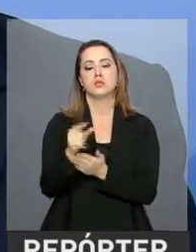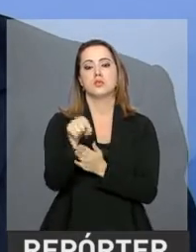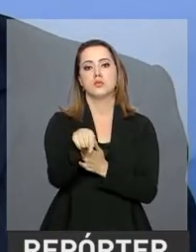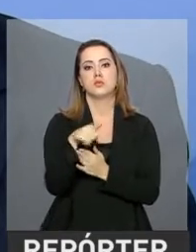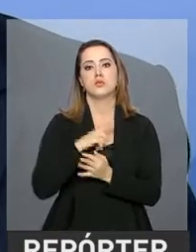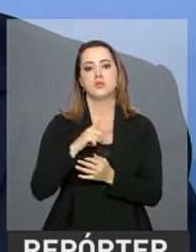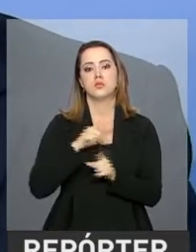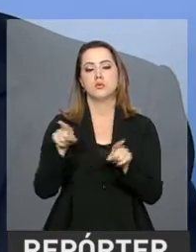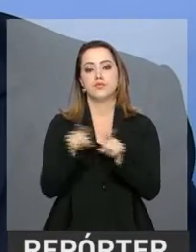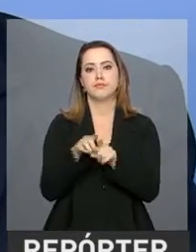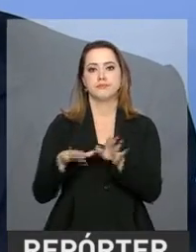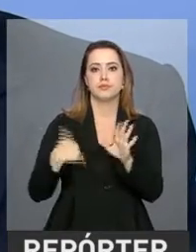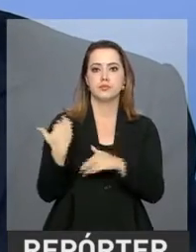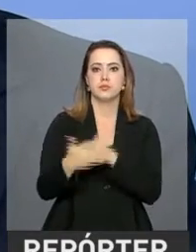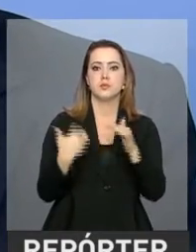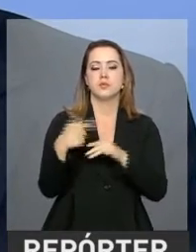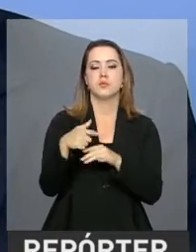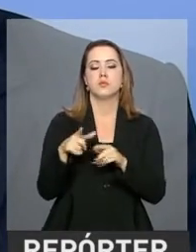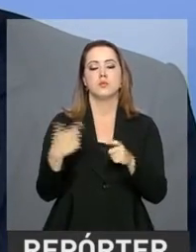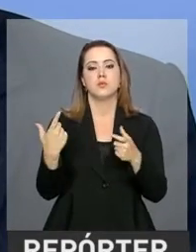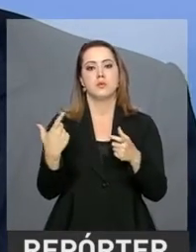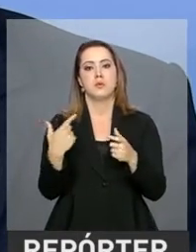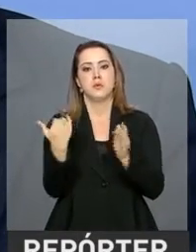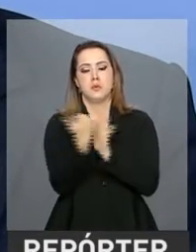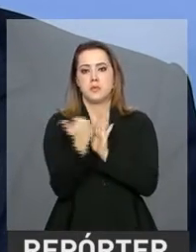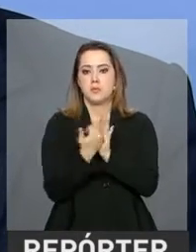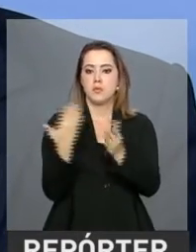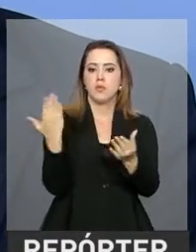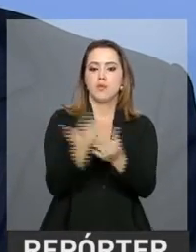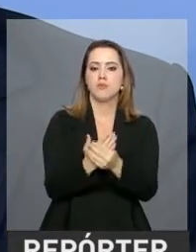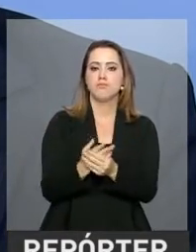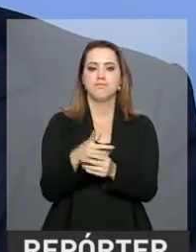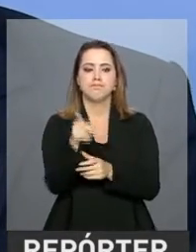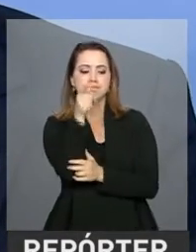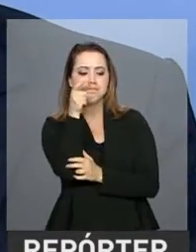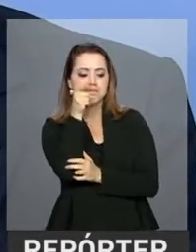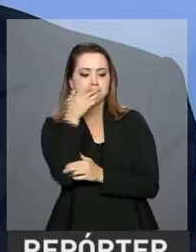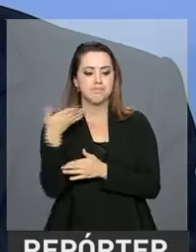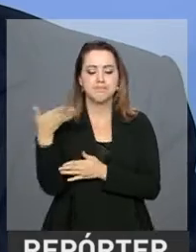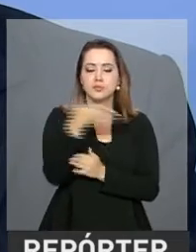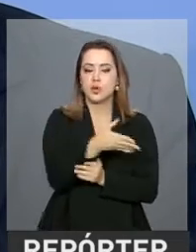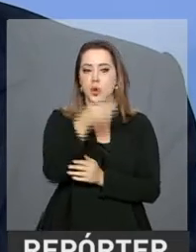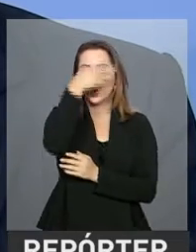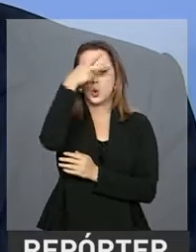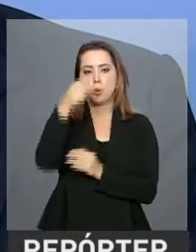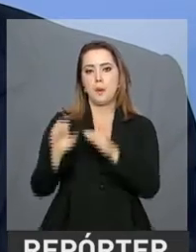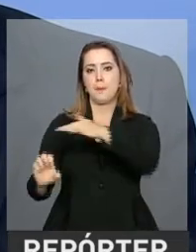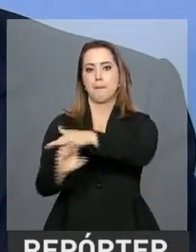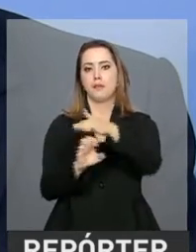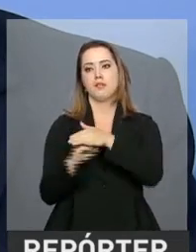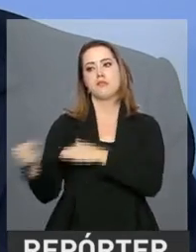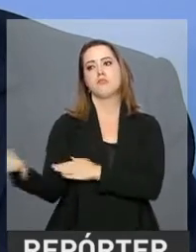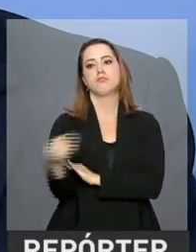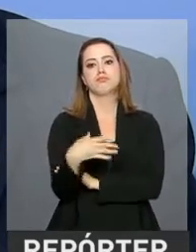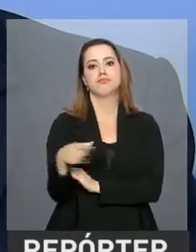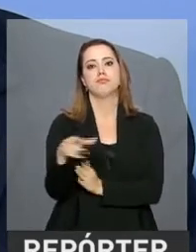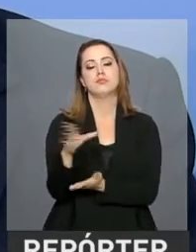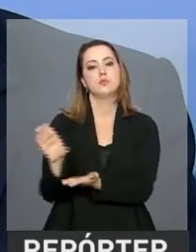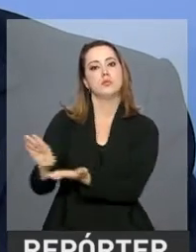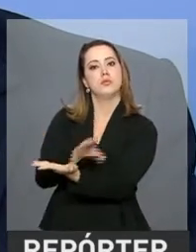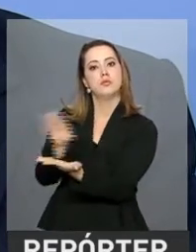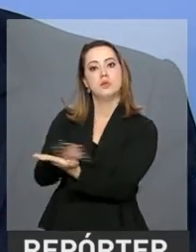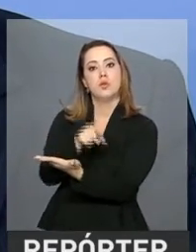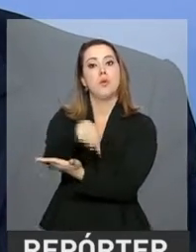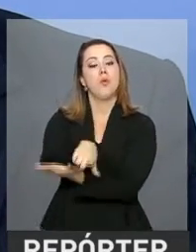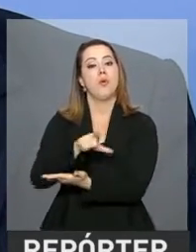qualificar o processo, ela vai atrair novos investidores e aí assim nós vamos ter condições de